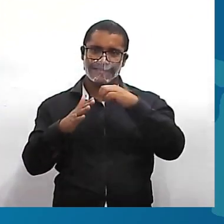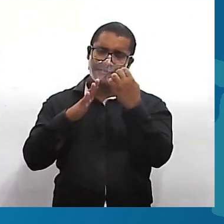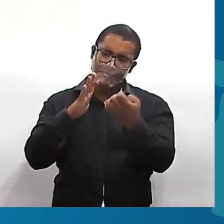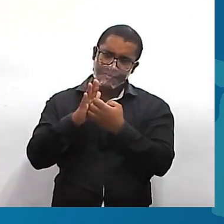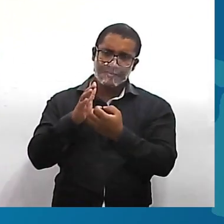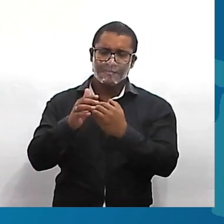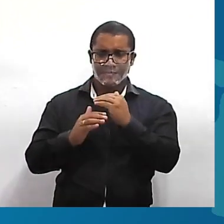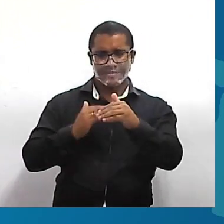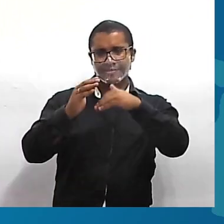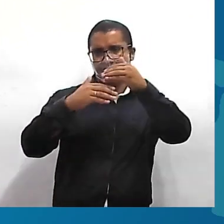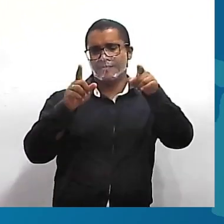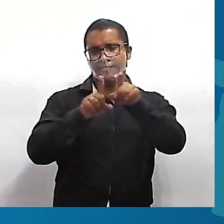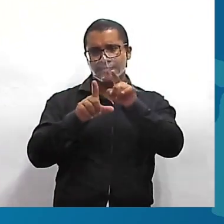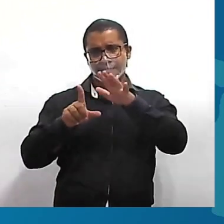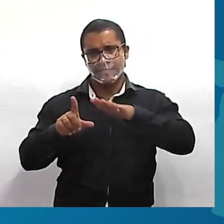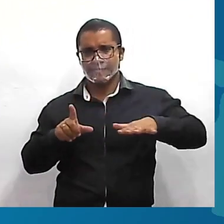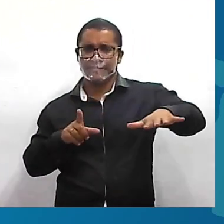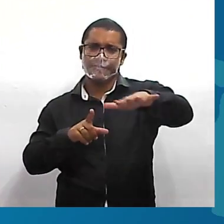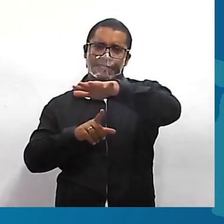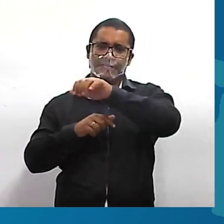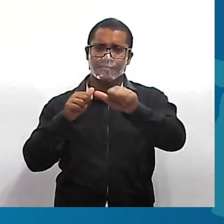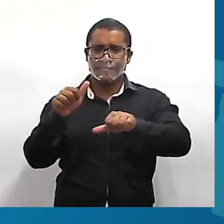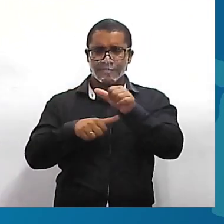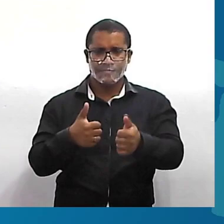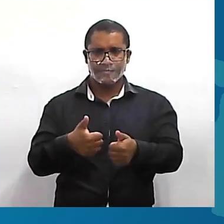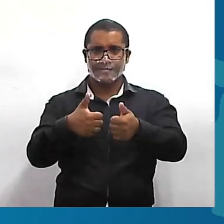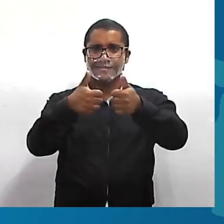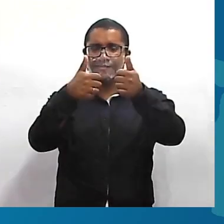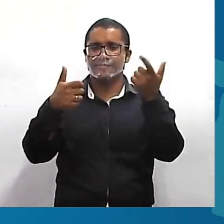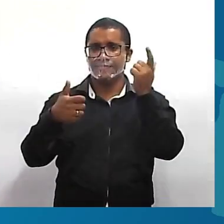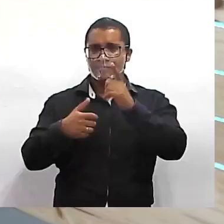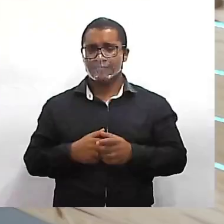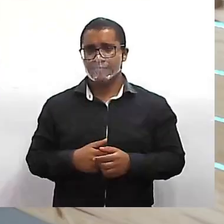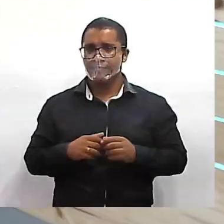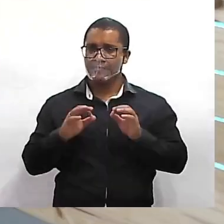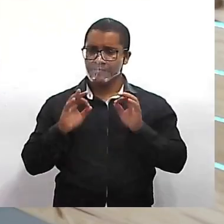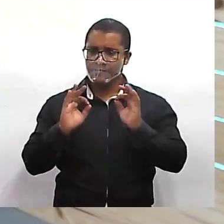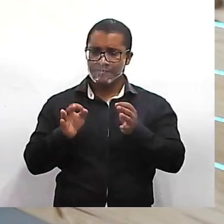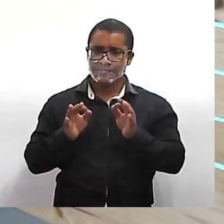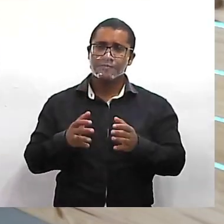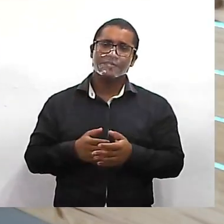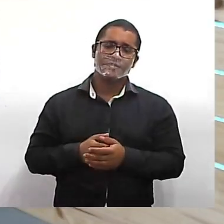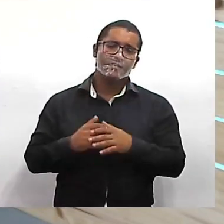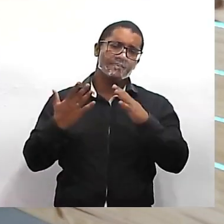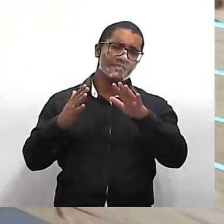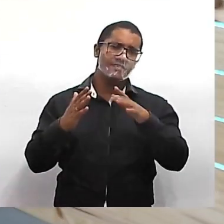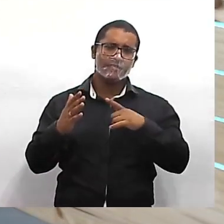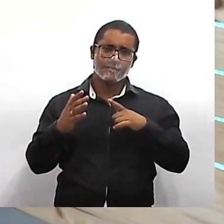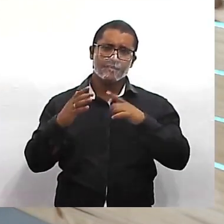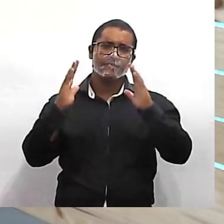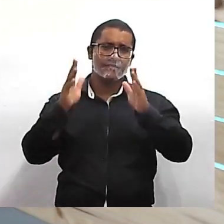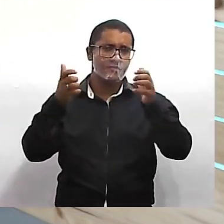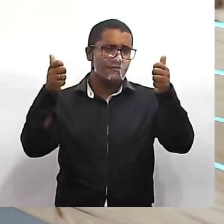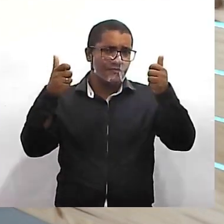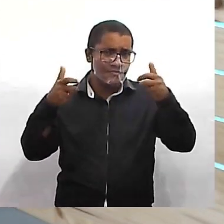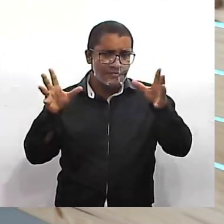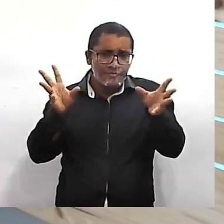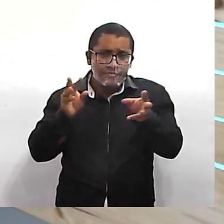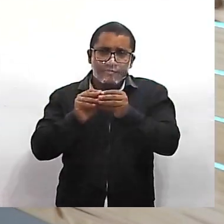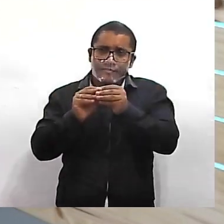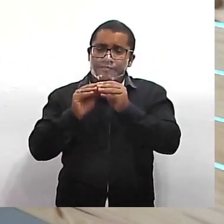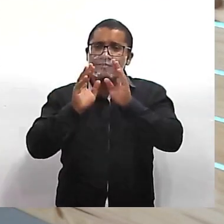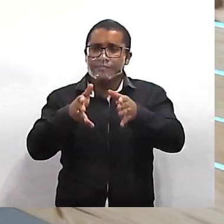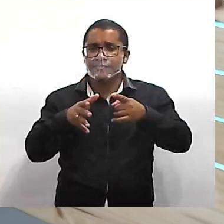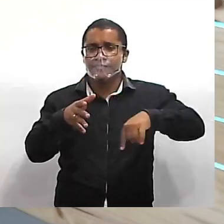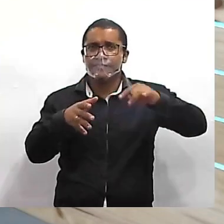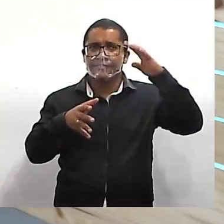organizações, melhorar a sociedade de um modo geral. Isso. Mediante essa informação do que é o Fórum Econômico Mundial, porque a gente precisava